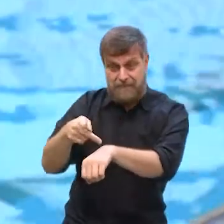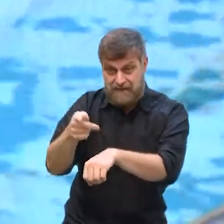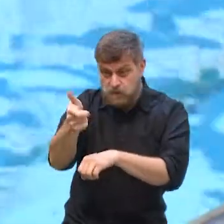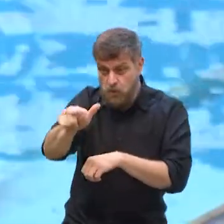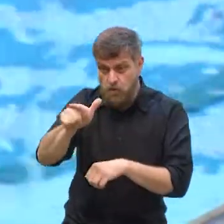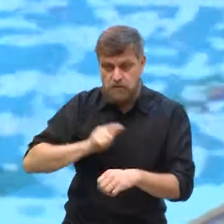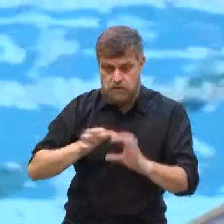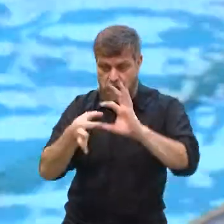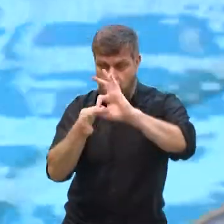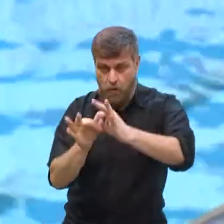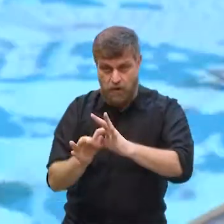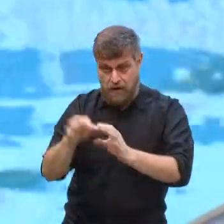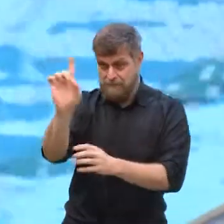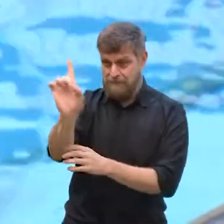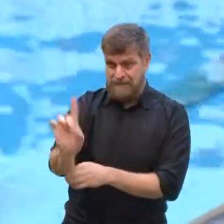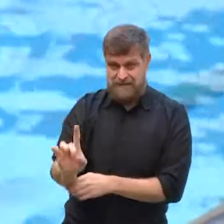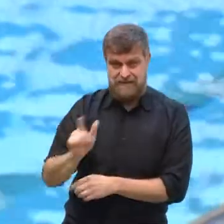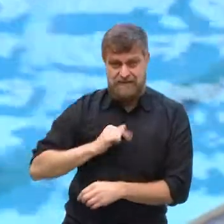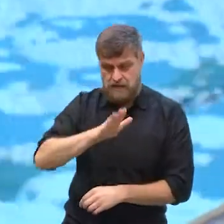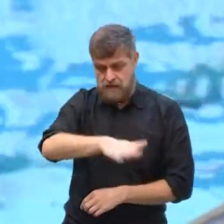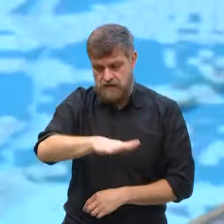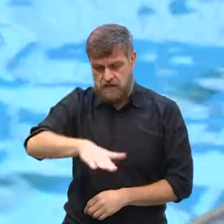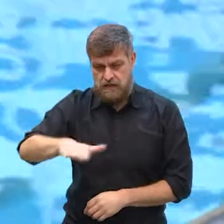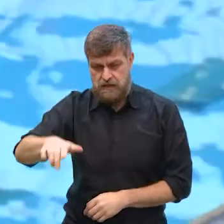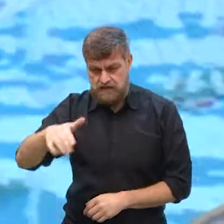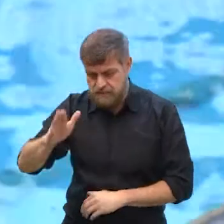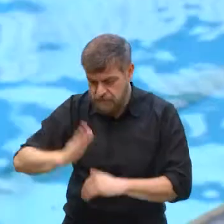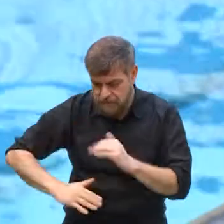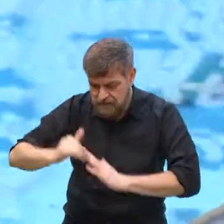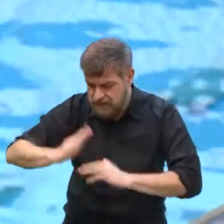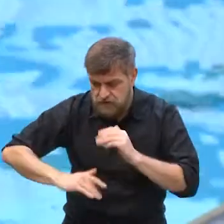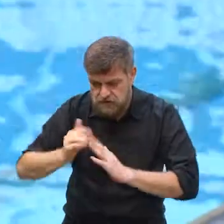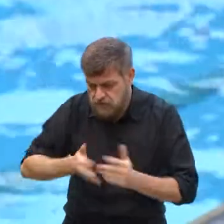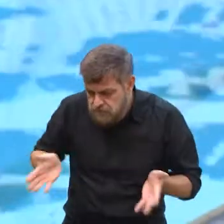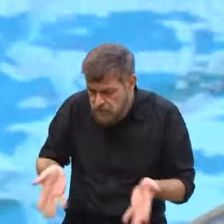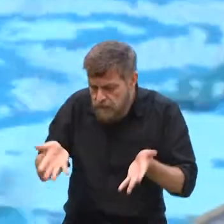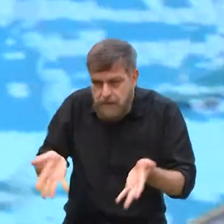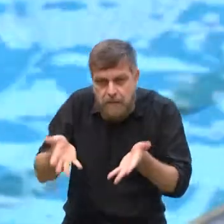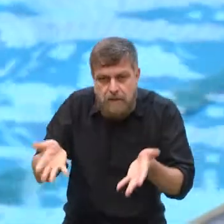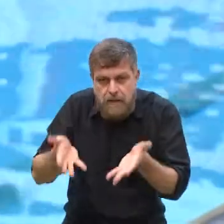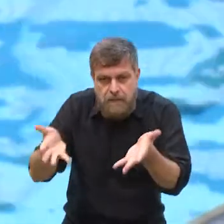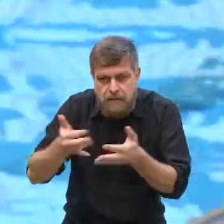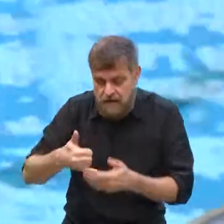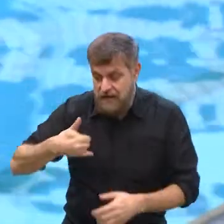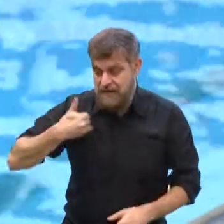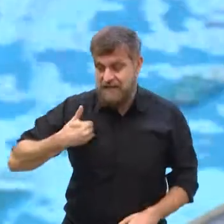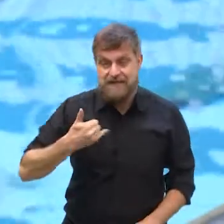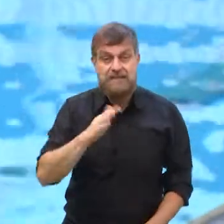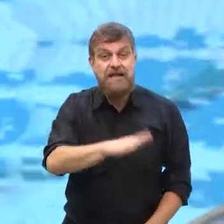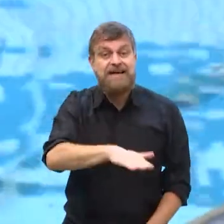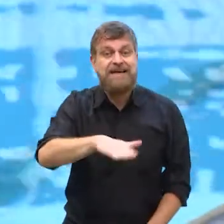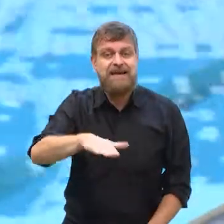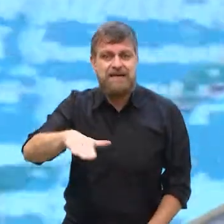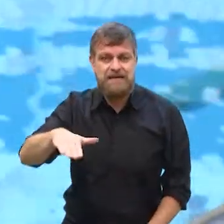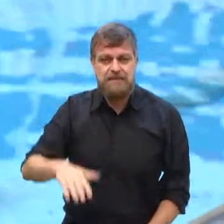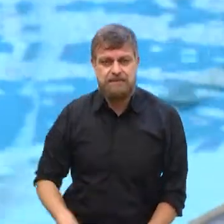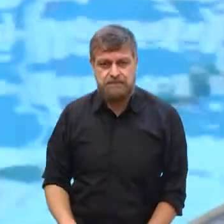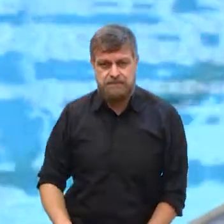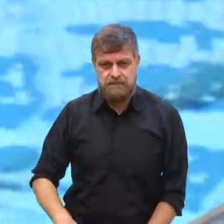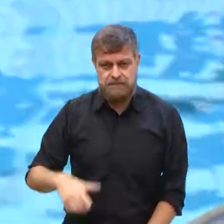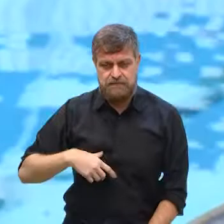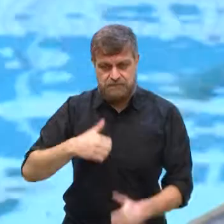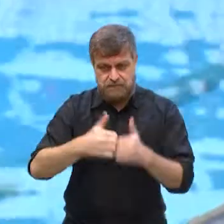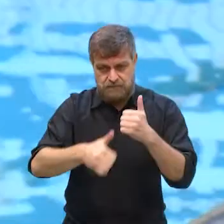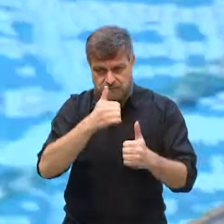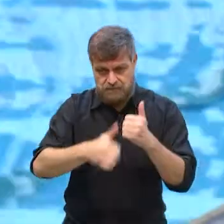movimento paralímpico mesmo, que crianças começam a praticar, né? Então já começam na fase de criança. Mas o esporte paralímpico